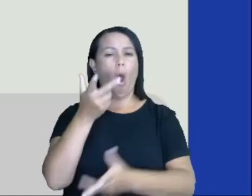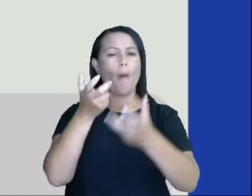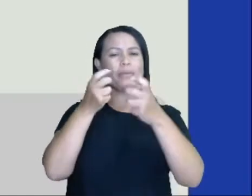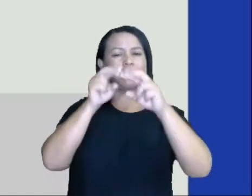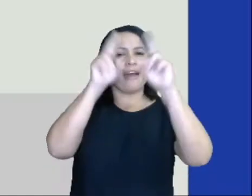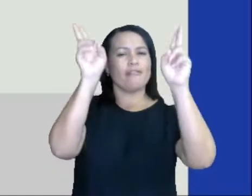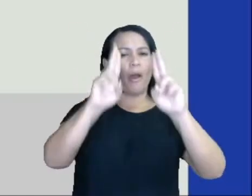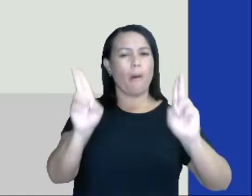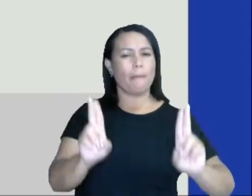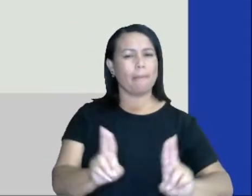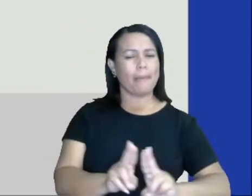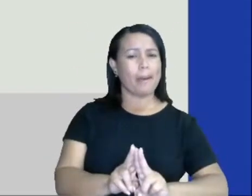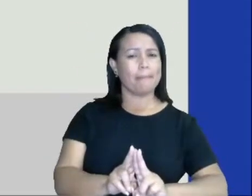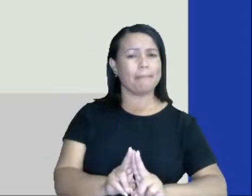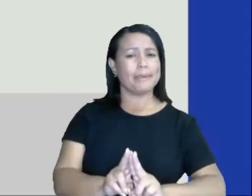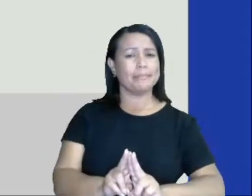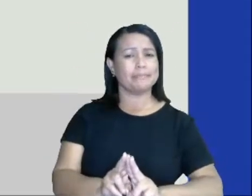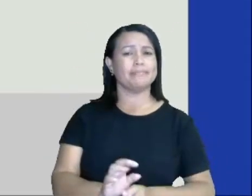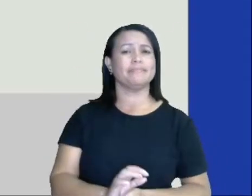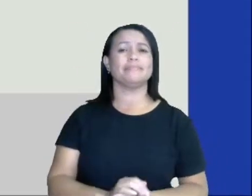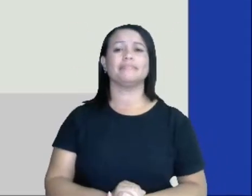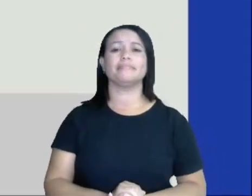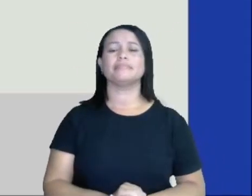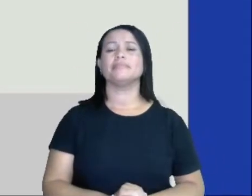o mapa e tenta descobrir.